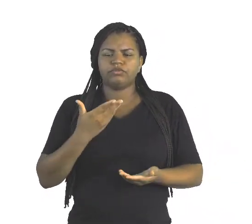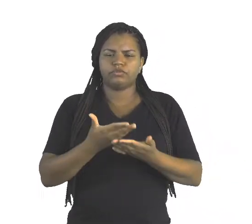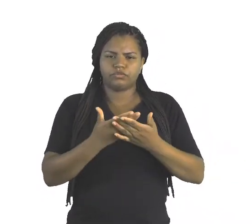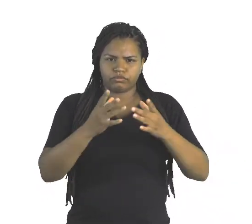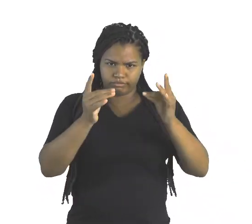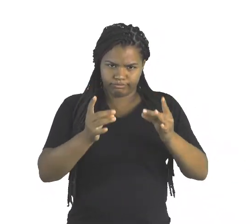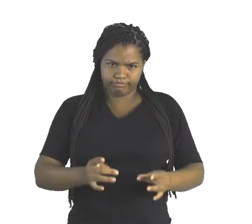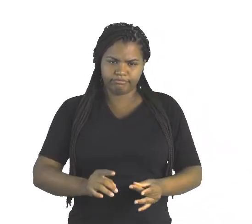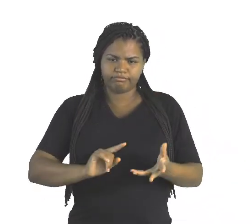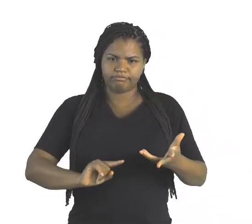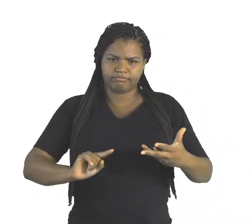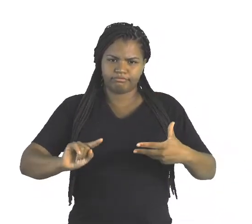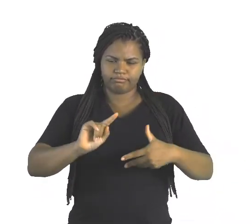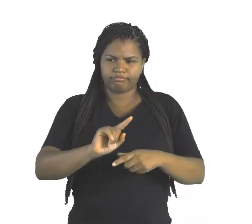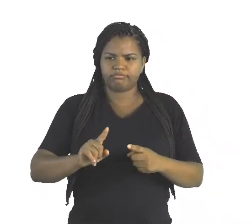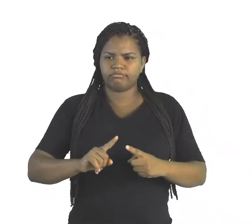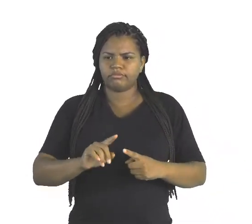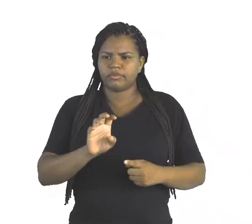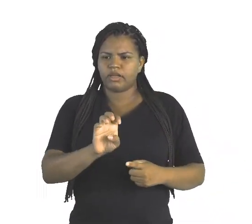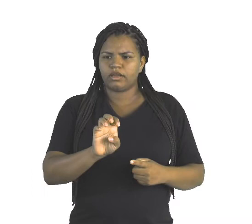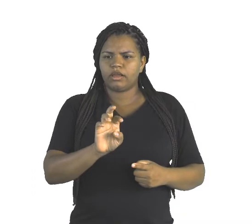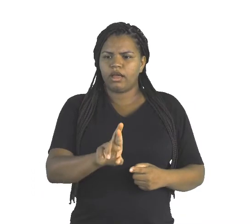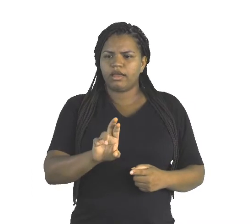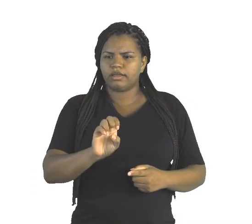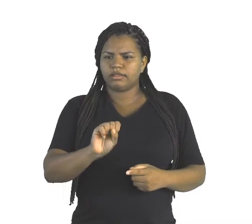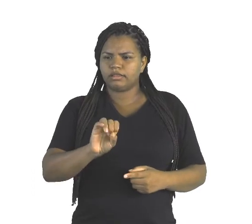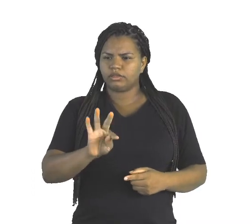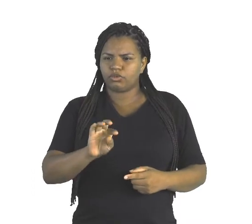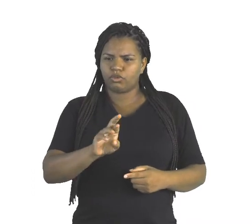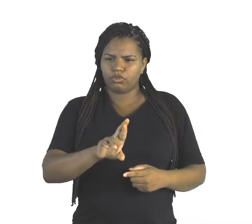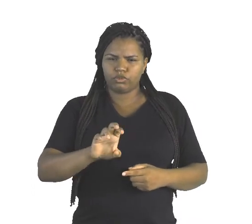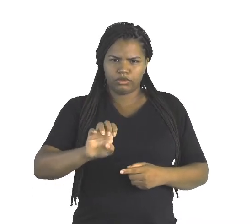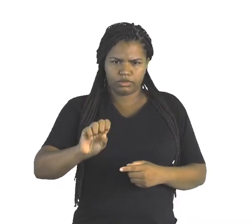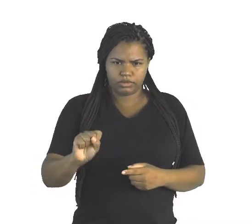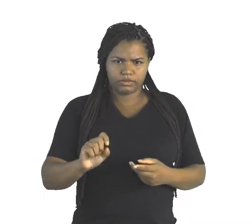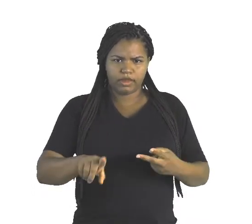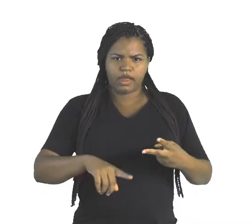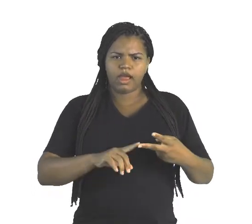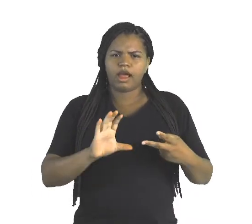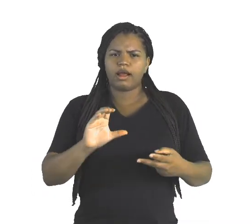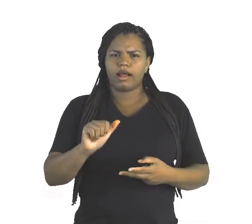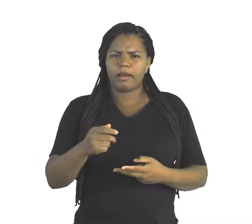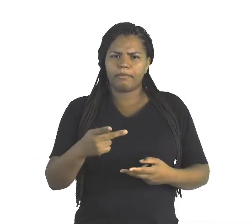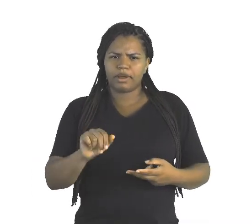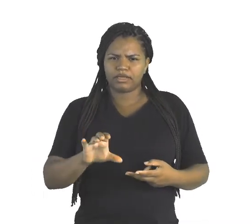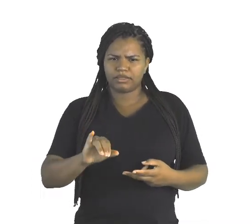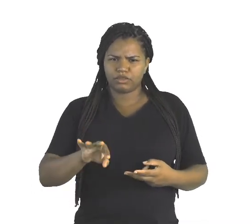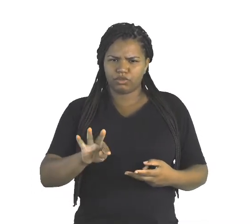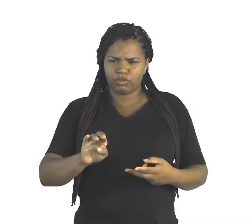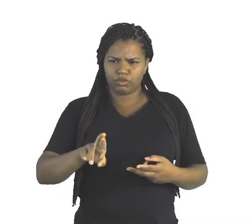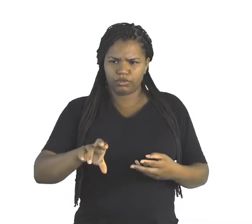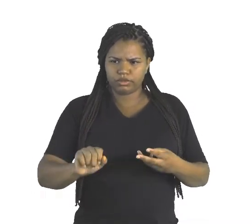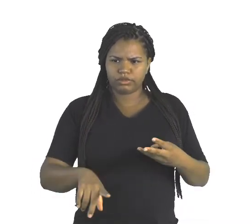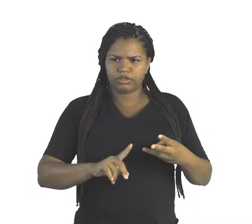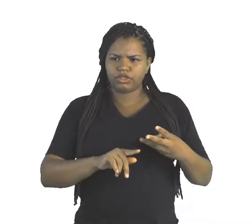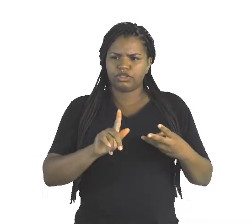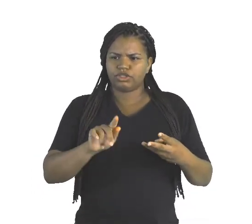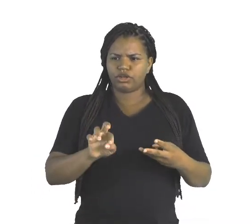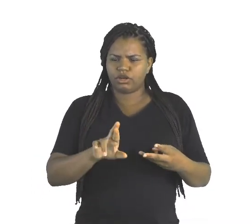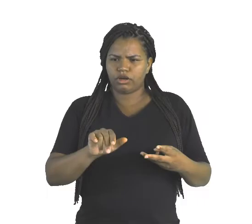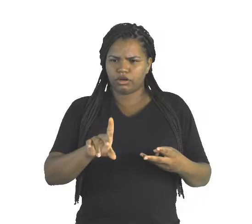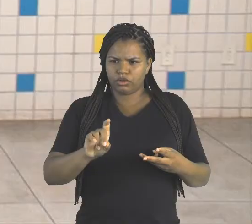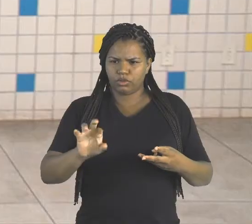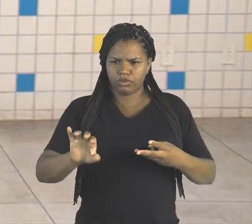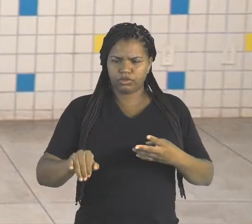um deles. Nós temos os resistores, capacitores, geradores, indutores e receptores. Agora